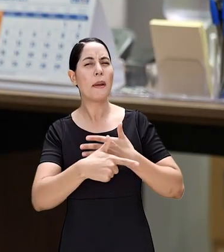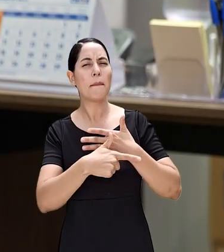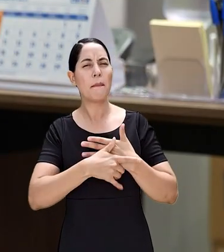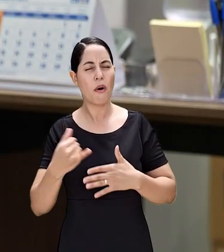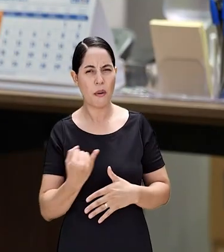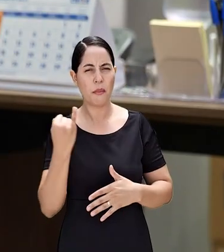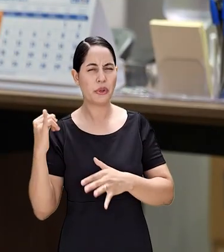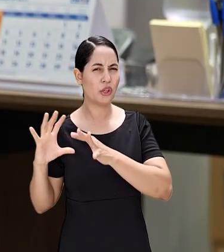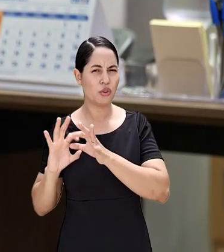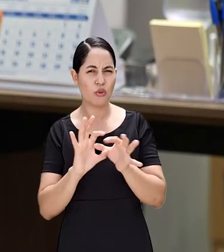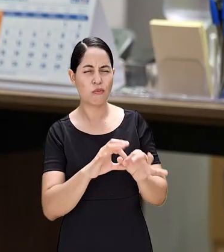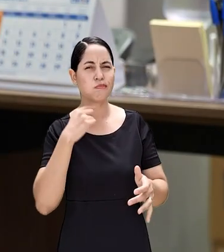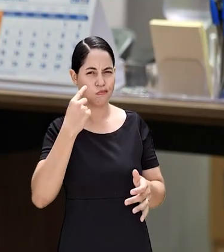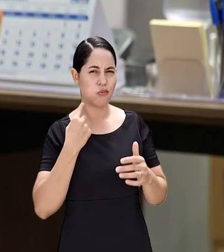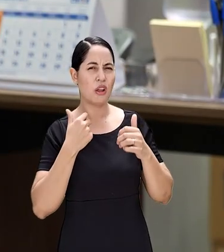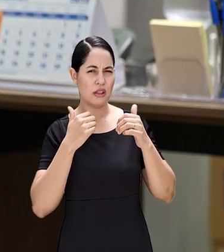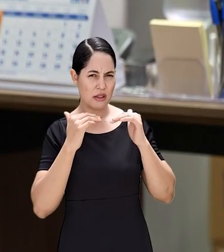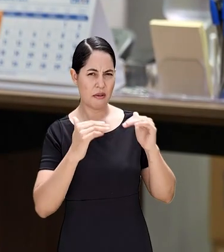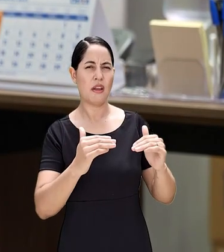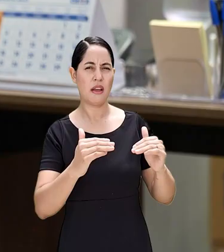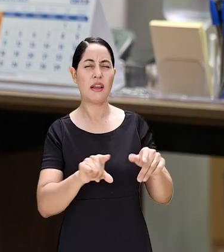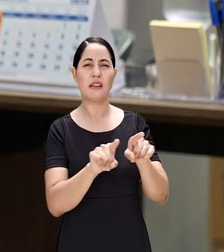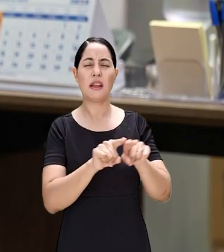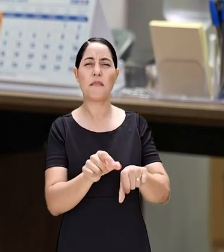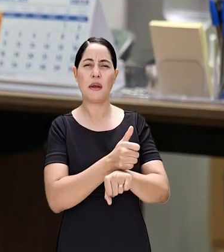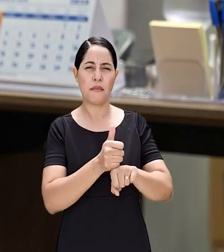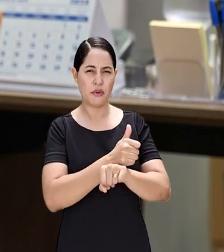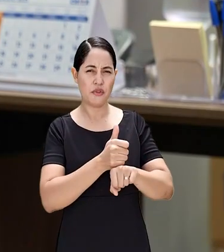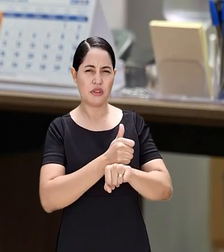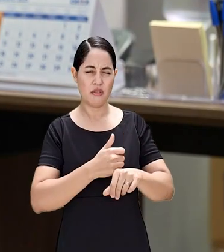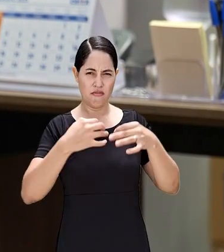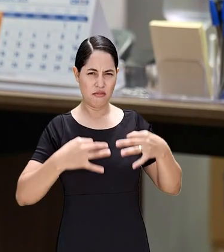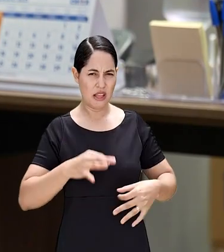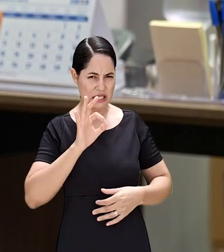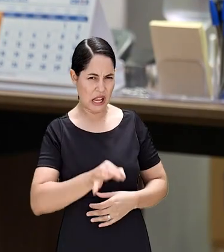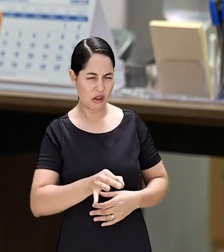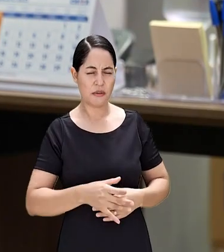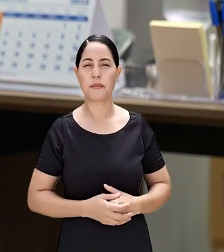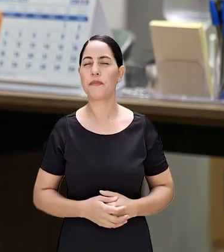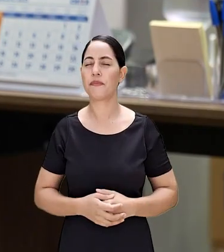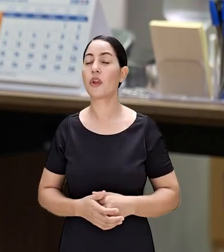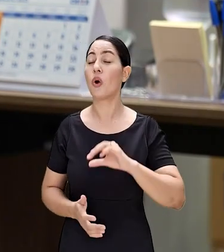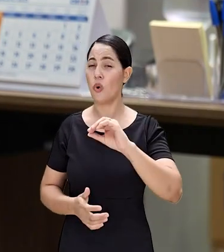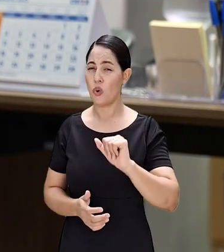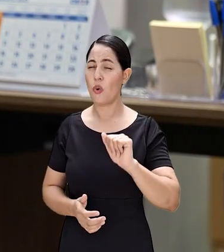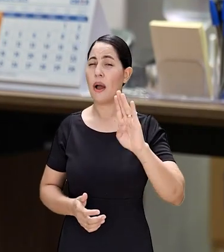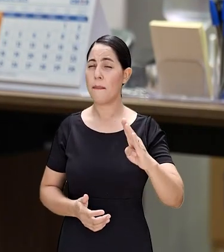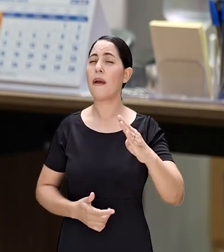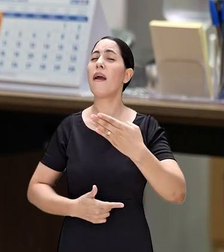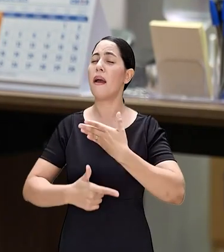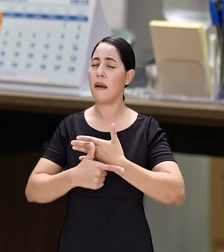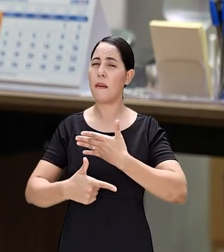conduta da advocacia e na preservação da integridade da profissão, certo, doutora? A OAB tem um papel fundamental